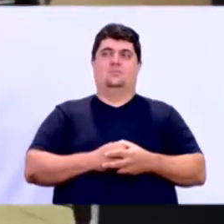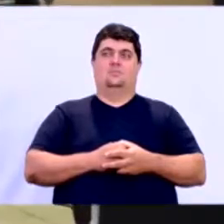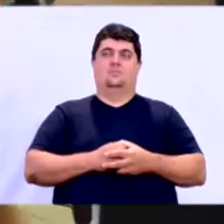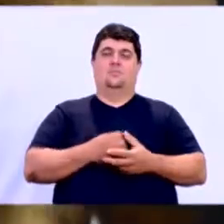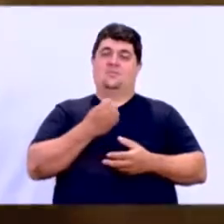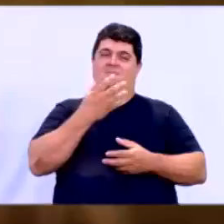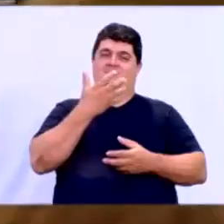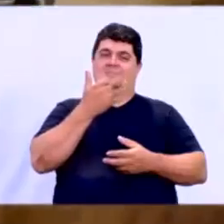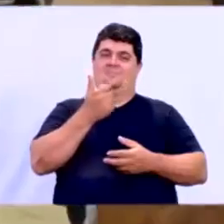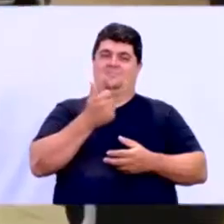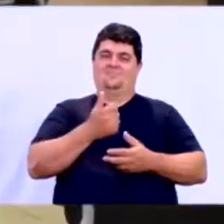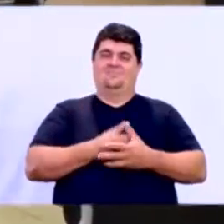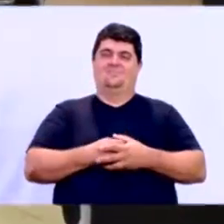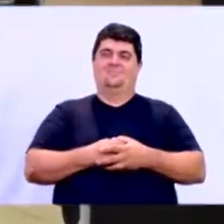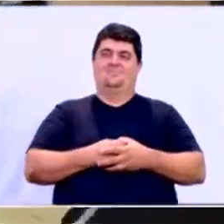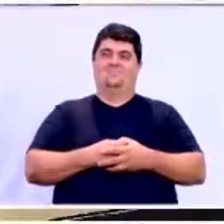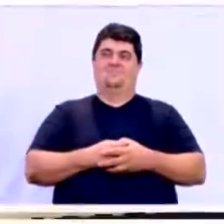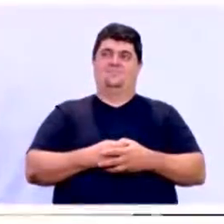Passar bem!